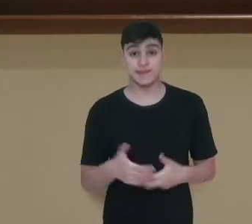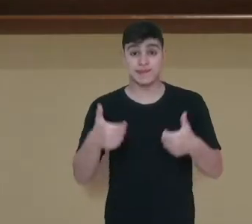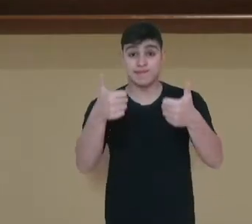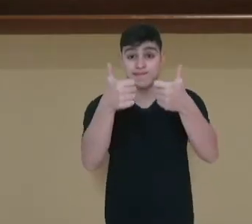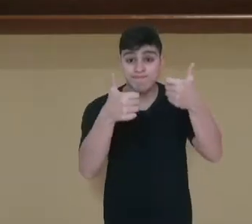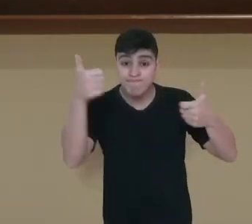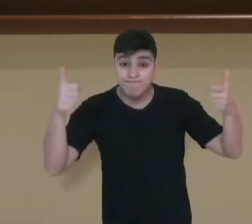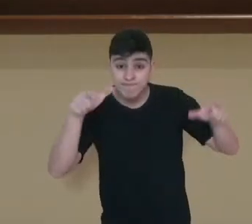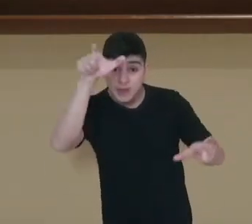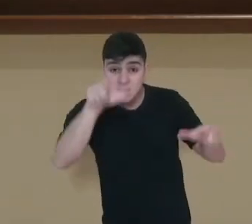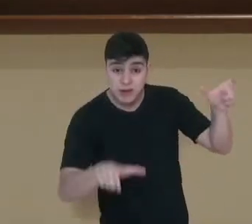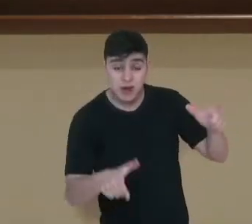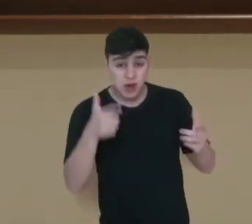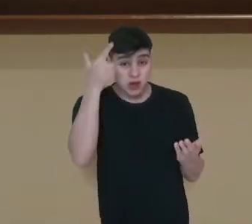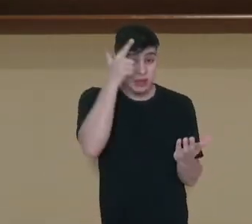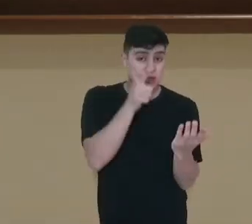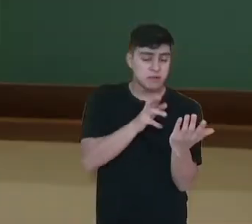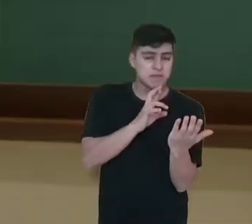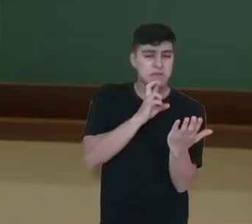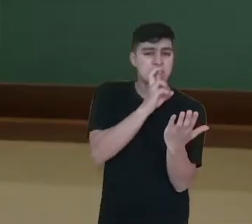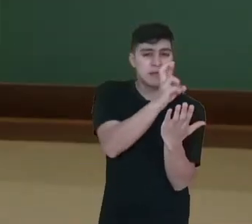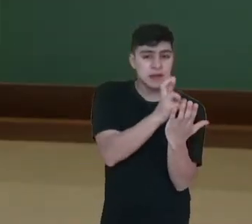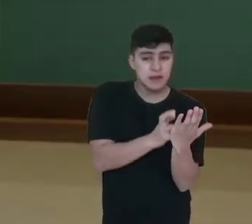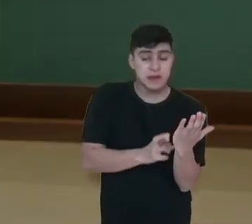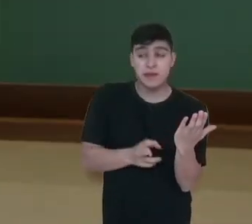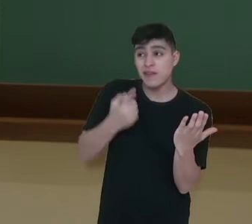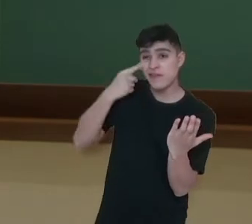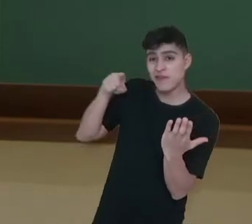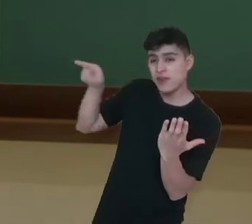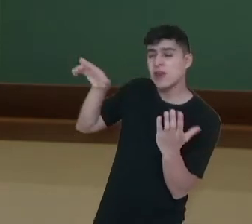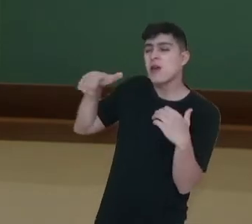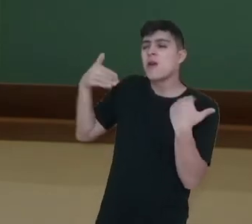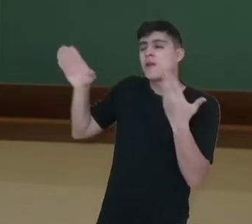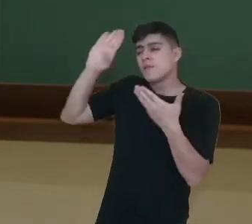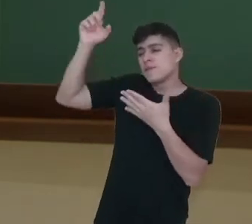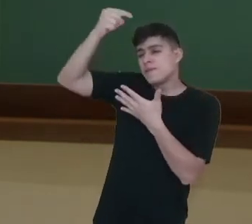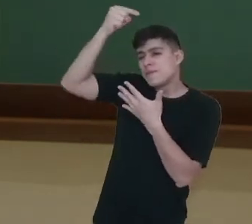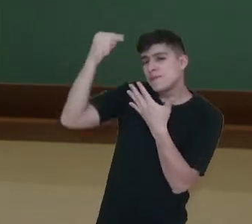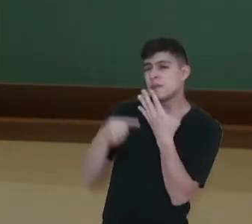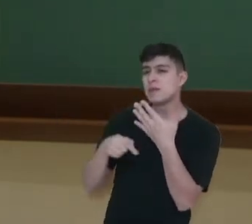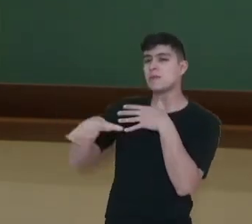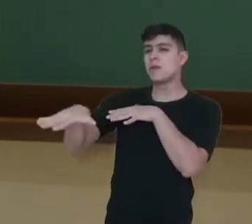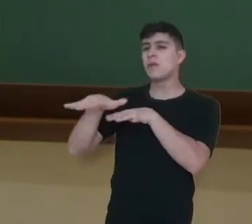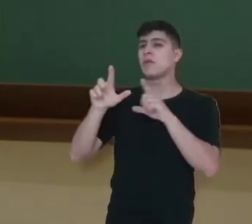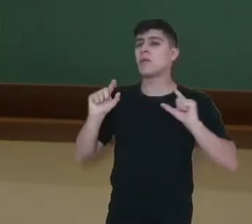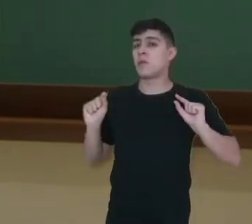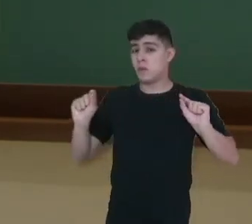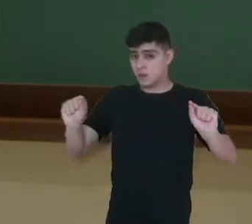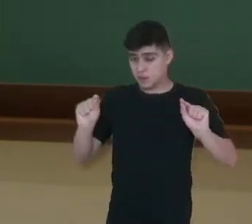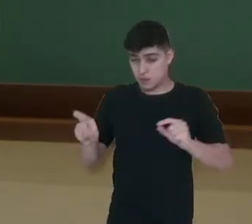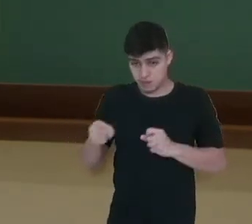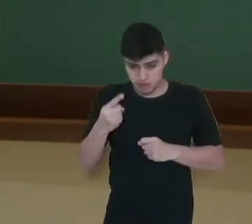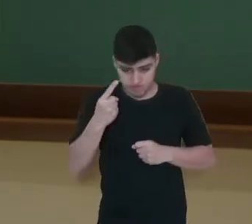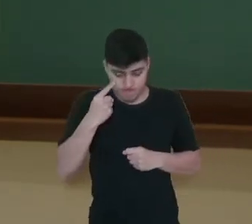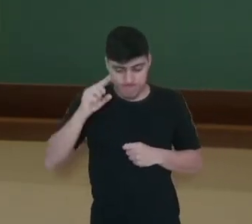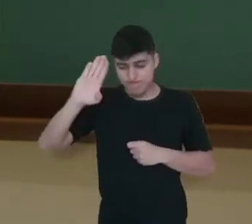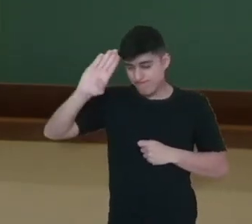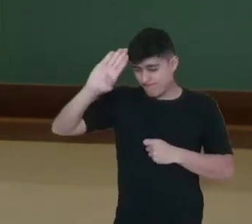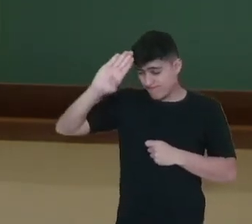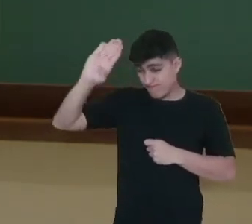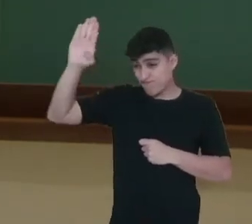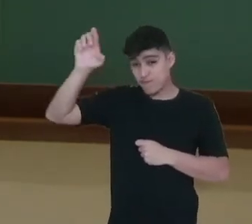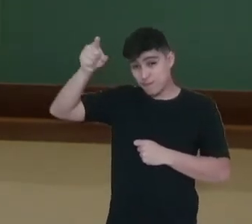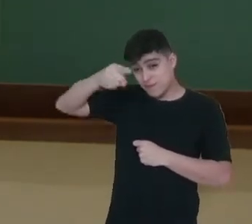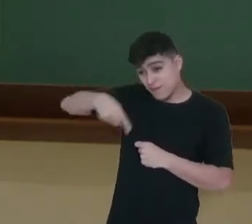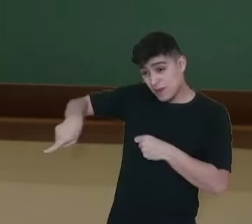E aí, pessoal, conseguiram responder? Então vamos ver aqui quais são as principais ideias deste movimento. Então, as principais ideias